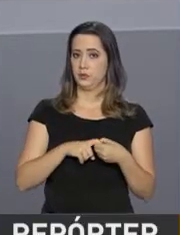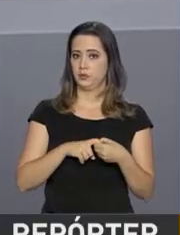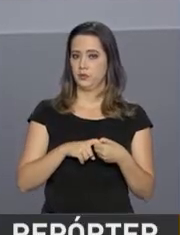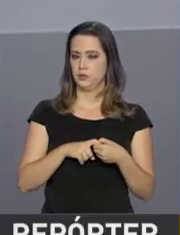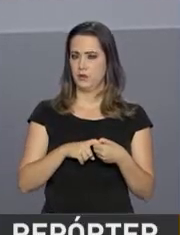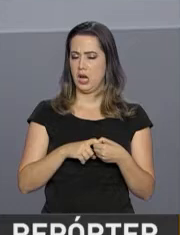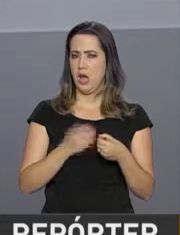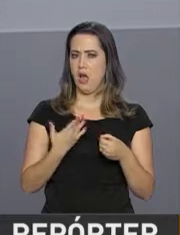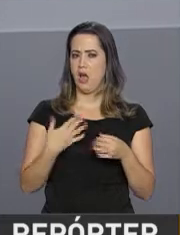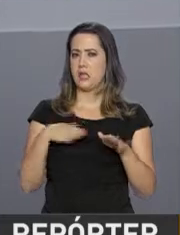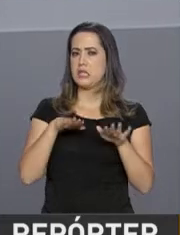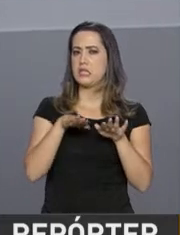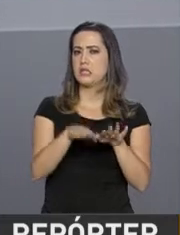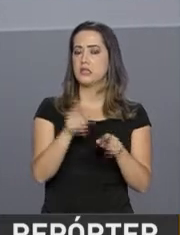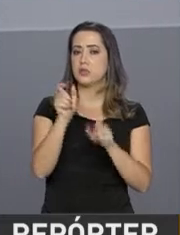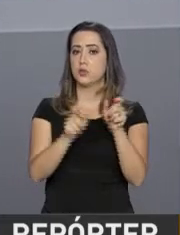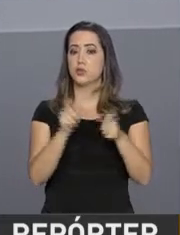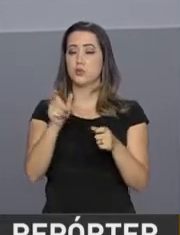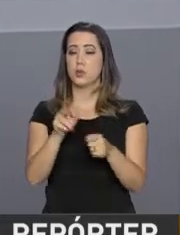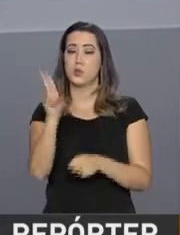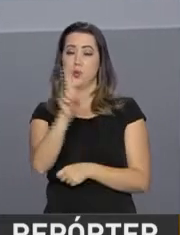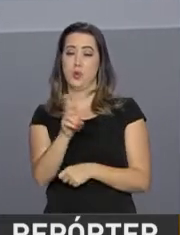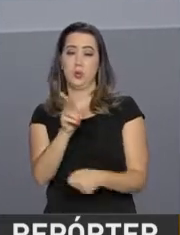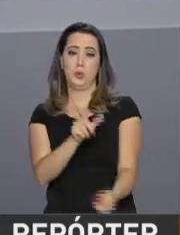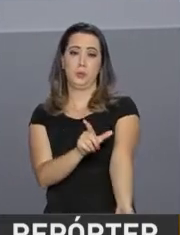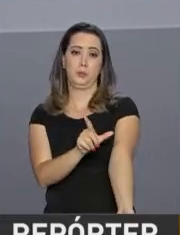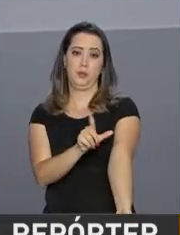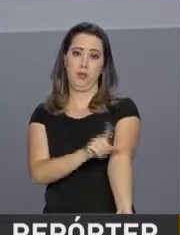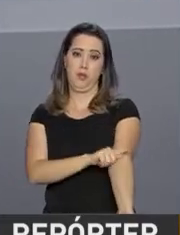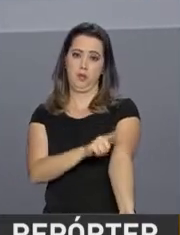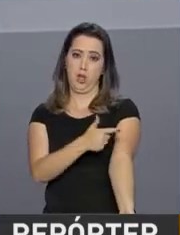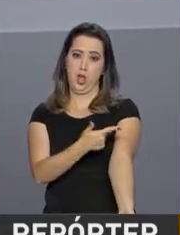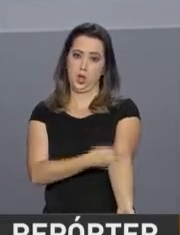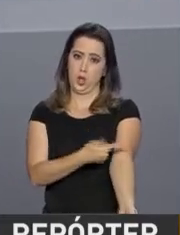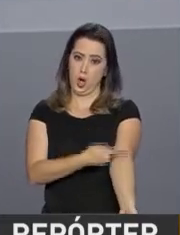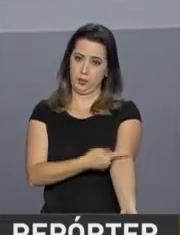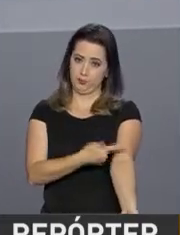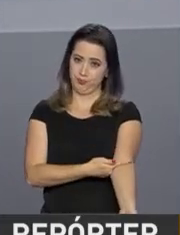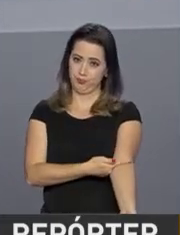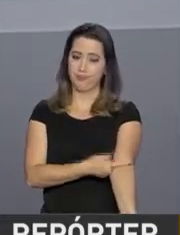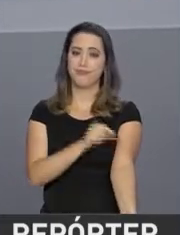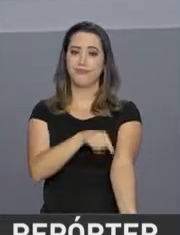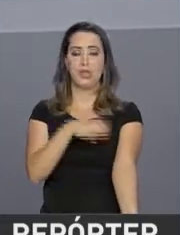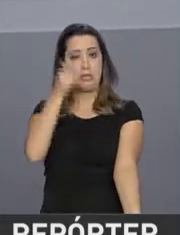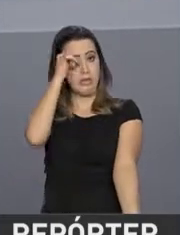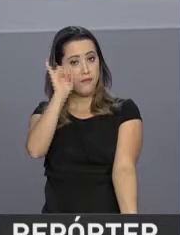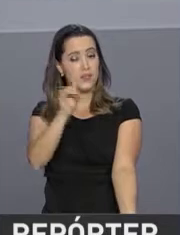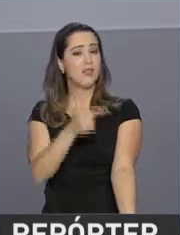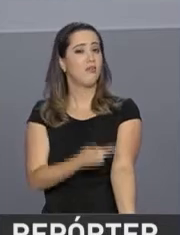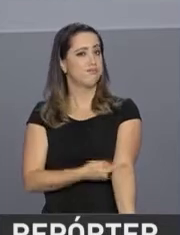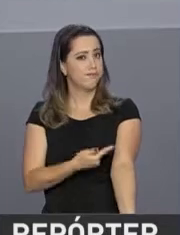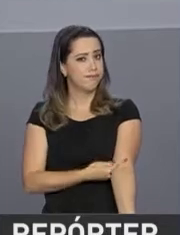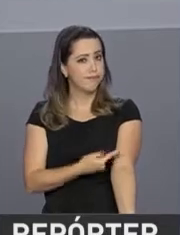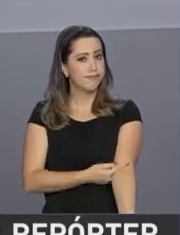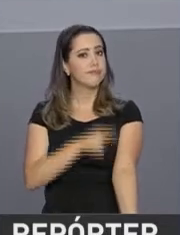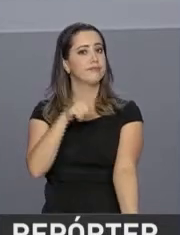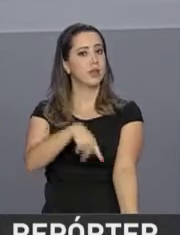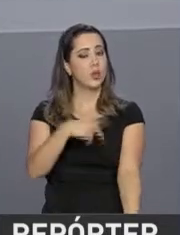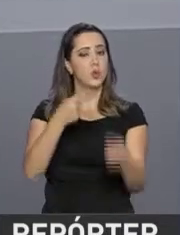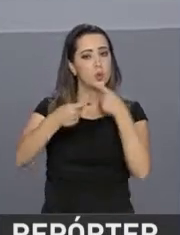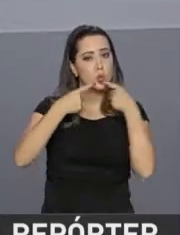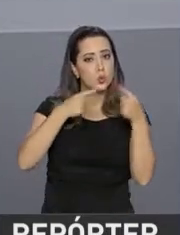recuperação e reinserção de dependentes químicos e ações de prevenção ao uso de drogas estão entre os temas que serão discutidos